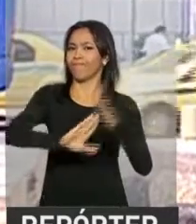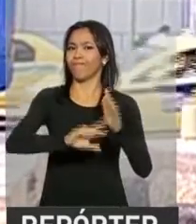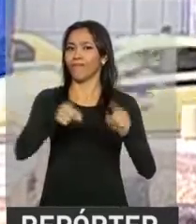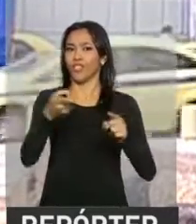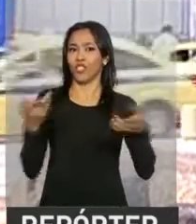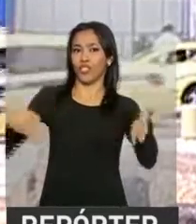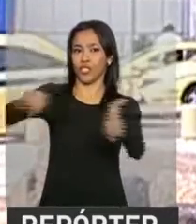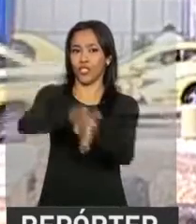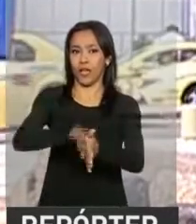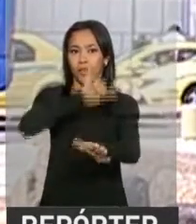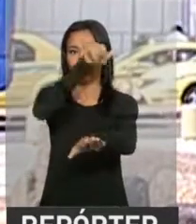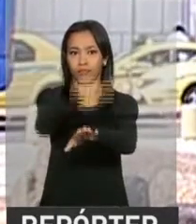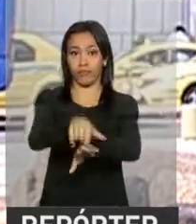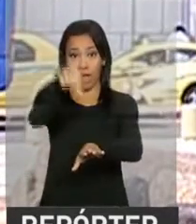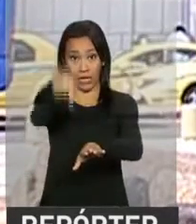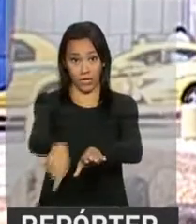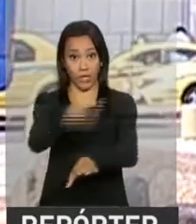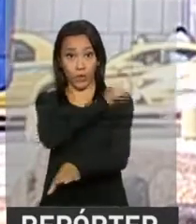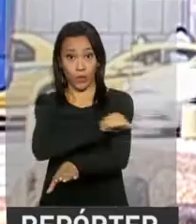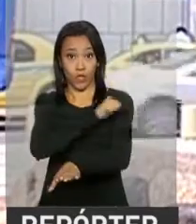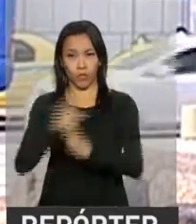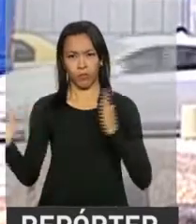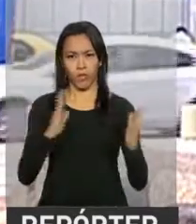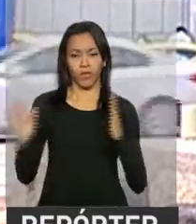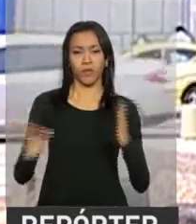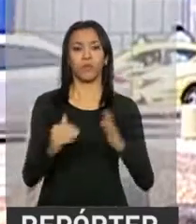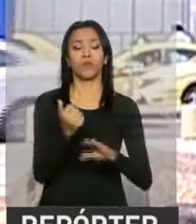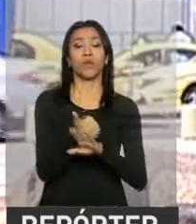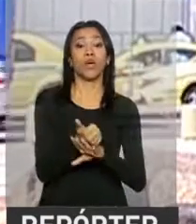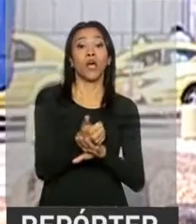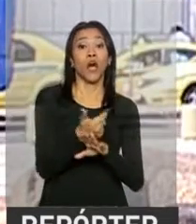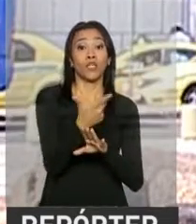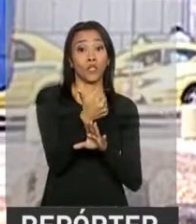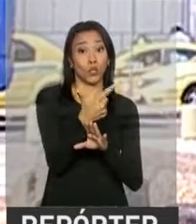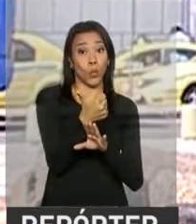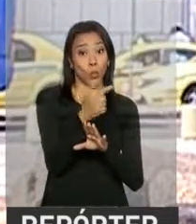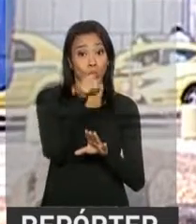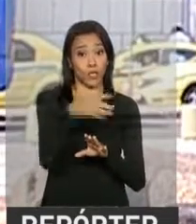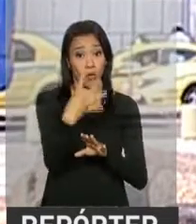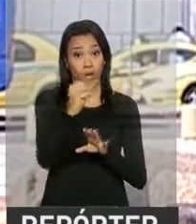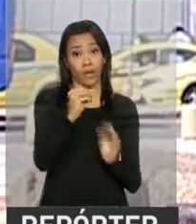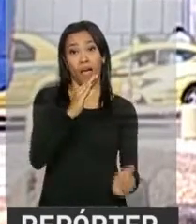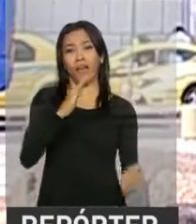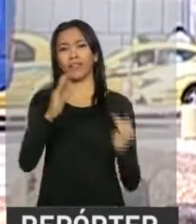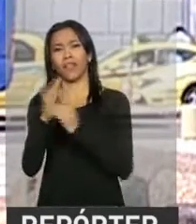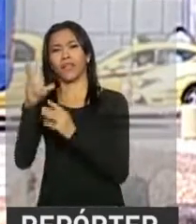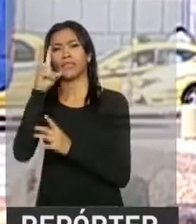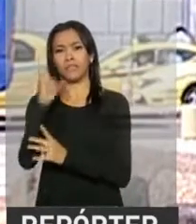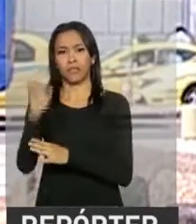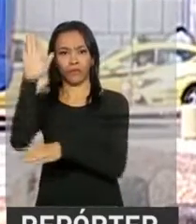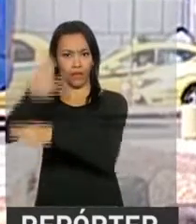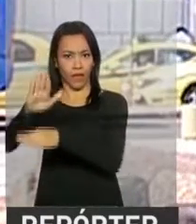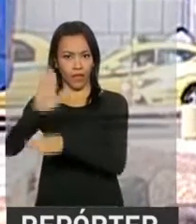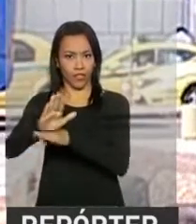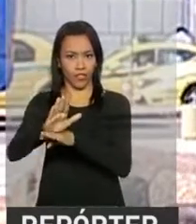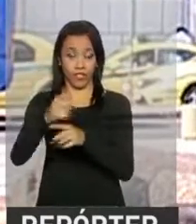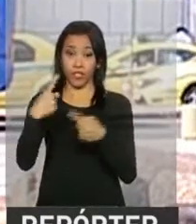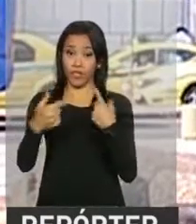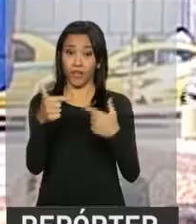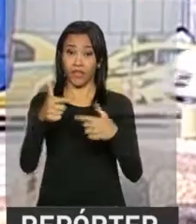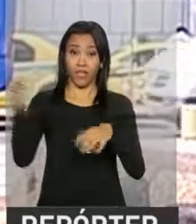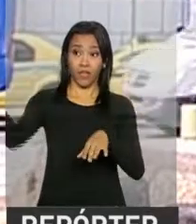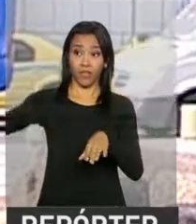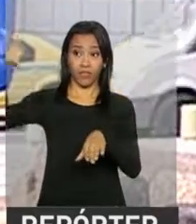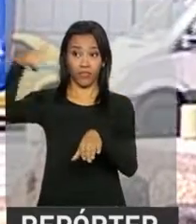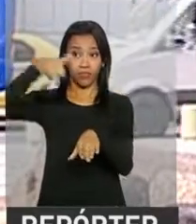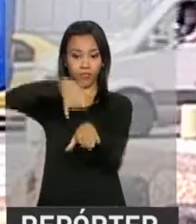Santos Dumont. Isso vai acontecer entre 12h40 até as 5h10 da tarde. Então, não vai ter partida e nem